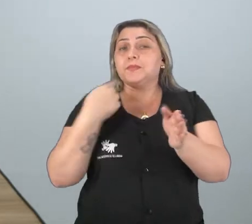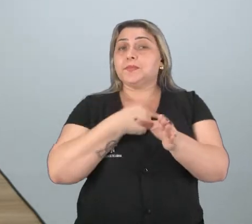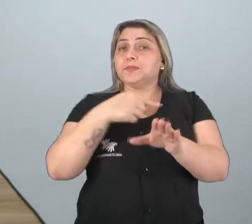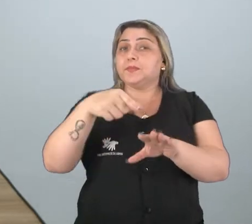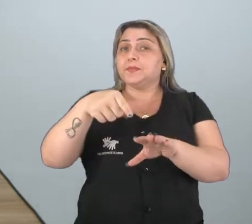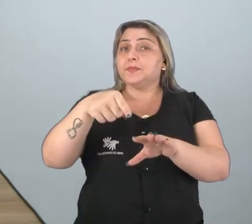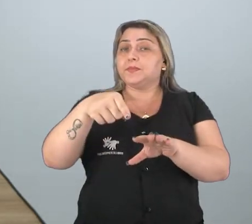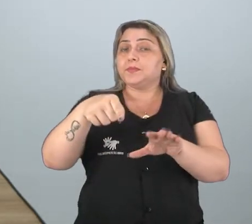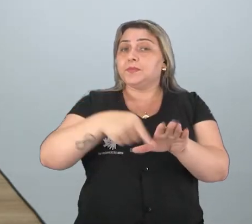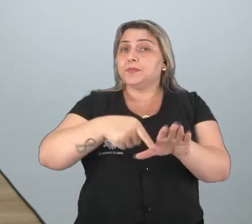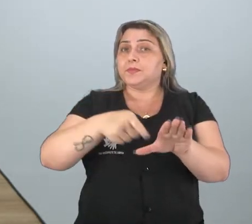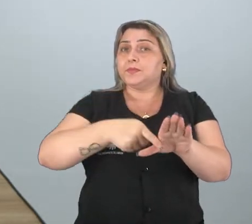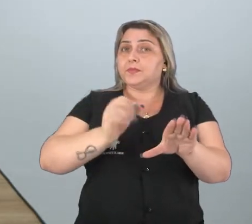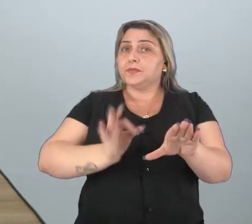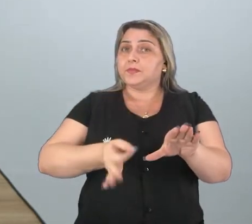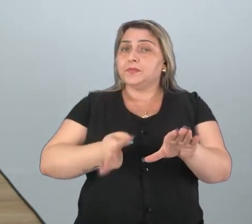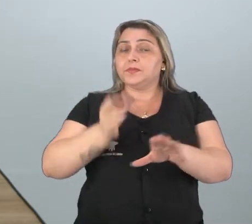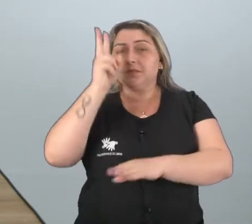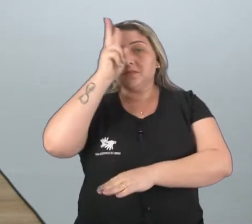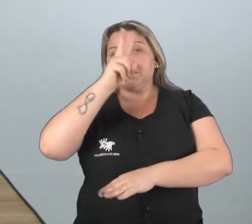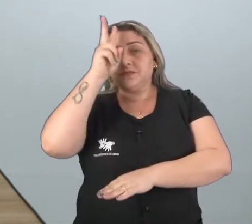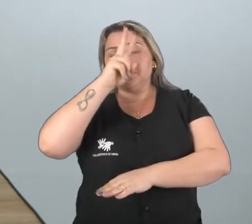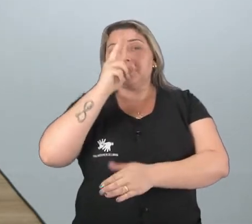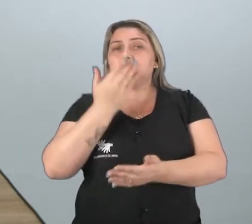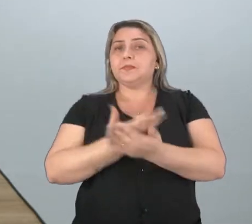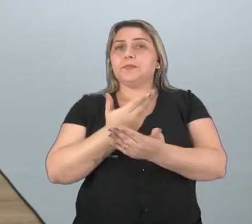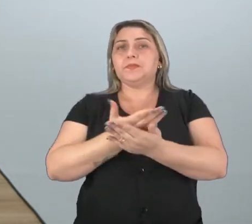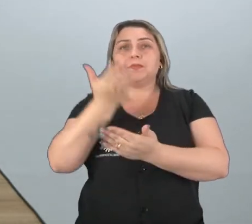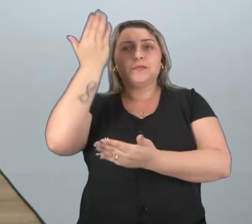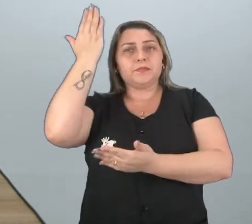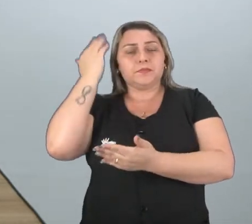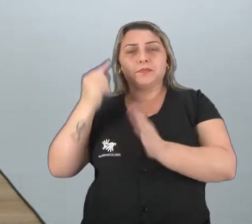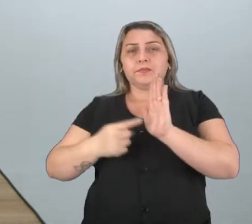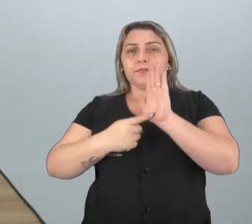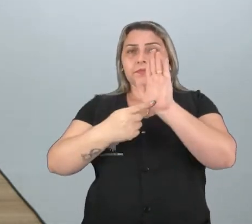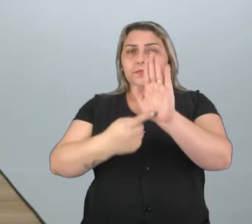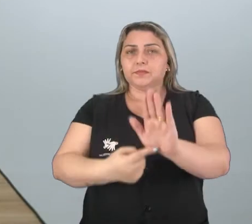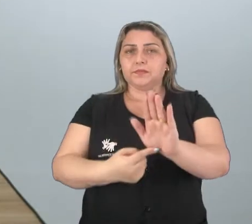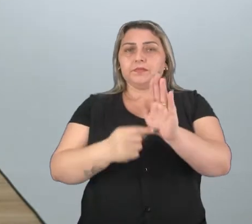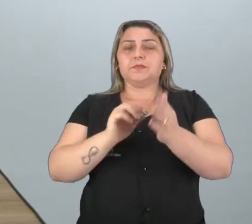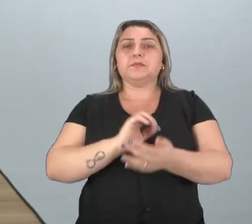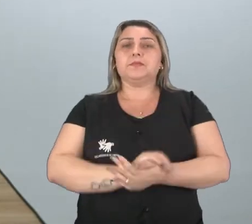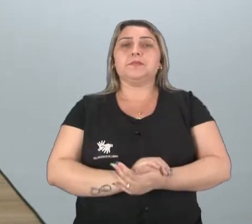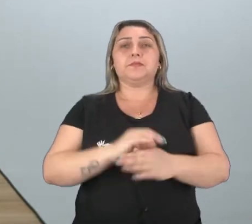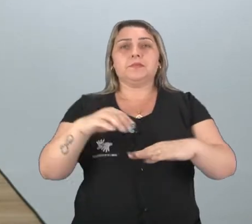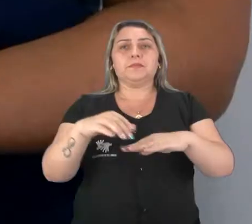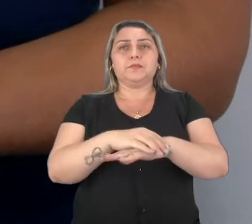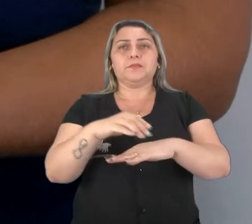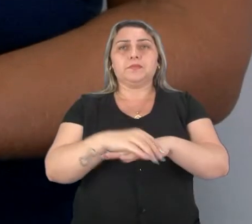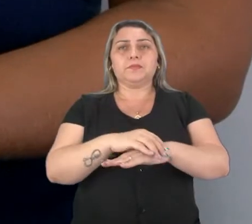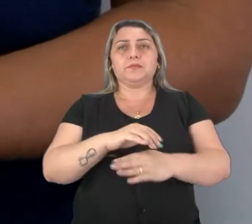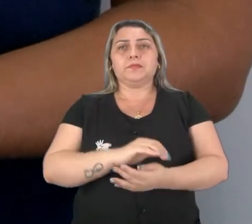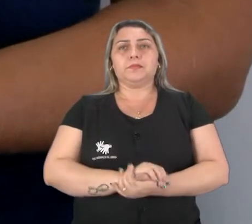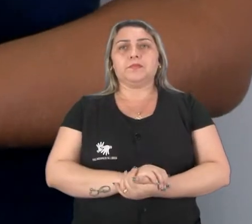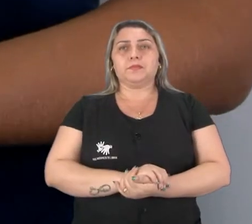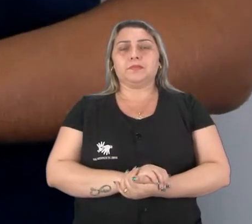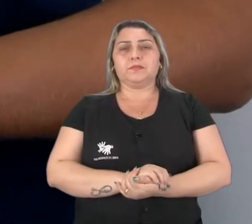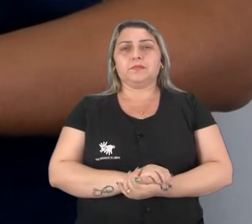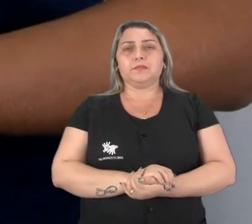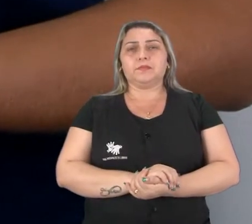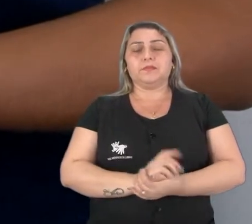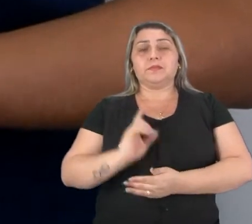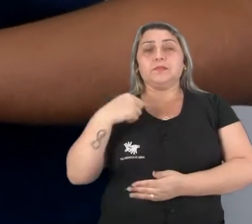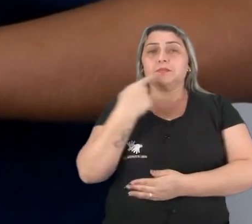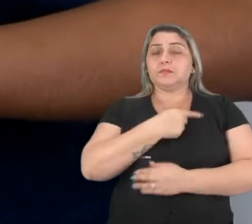certo? Lembrando que na aula passada eu também mostrei o calçado, certo?